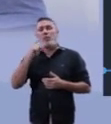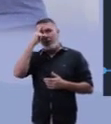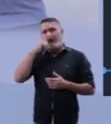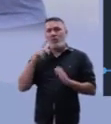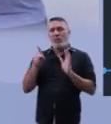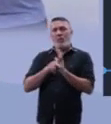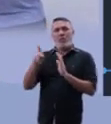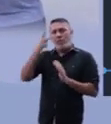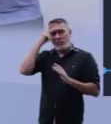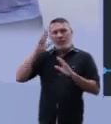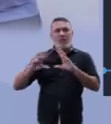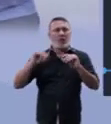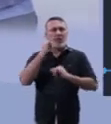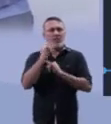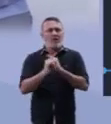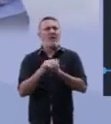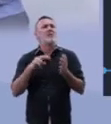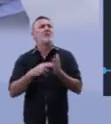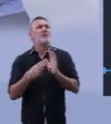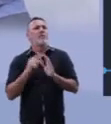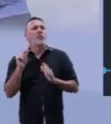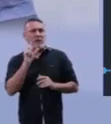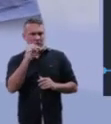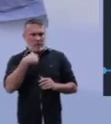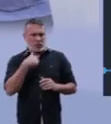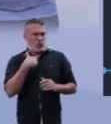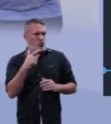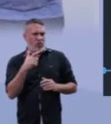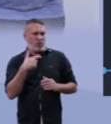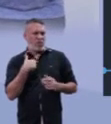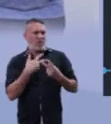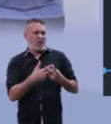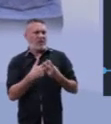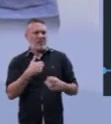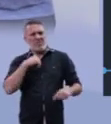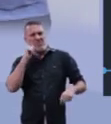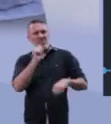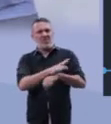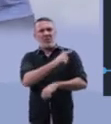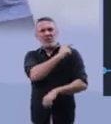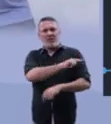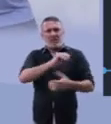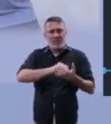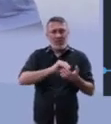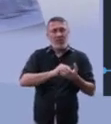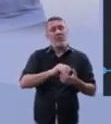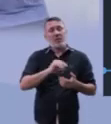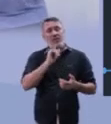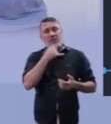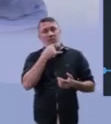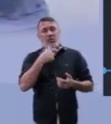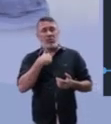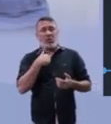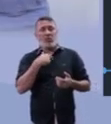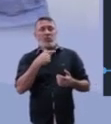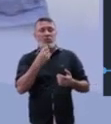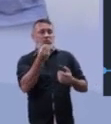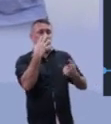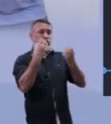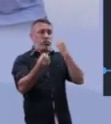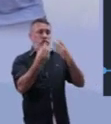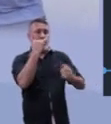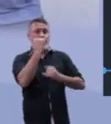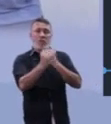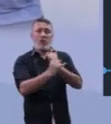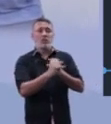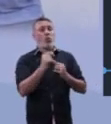com o perfil do internauta. Quer dizer o seguinte, se eu sou uma pessoa intolerante, infelizmente, as informações que vão apresentar na minha